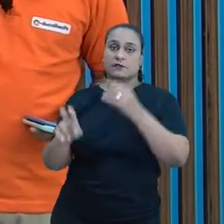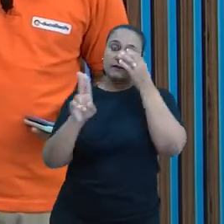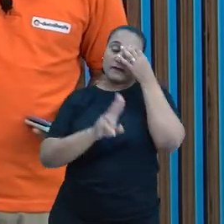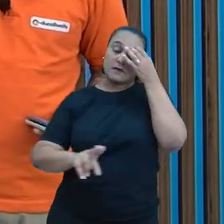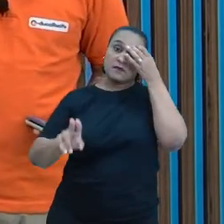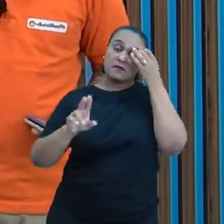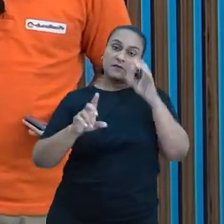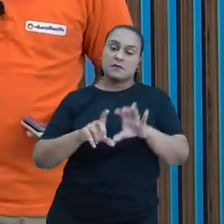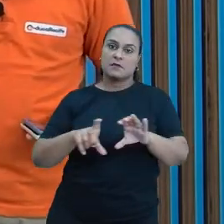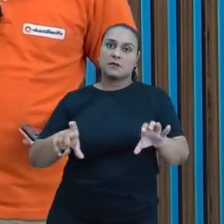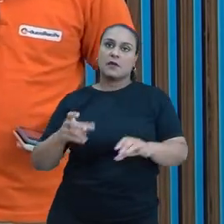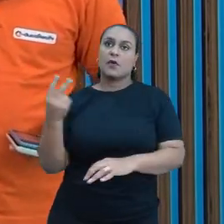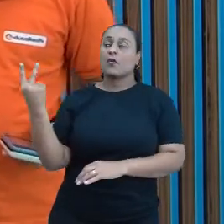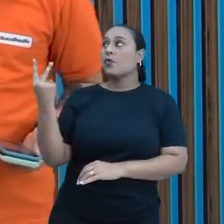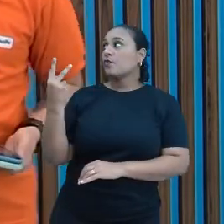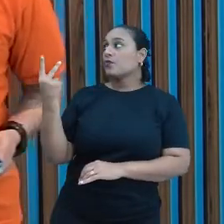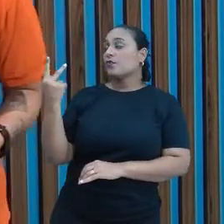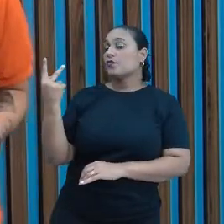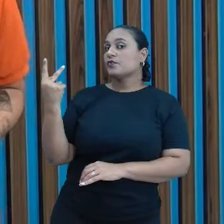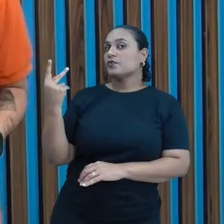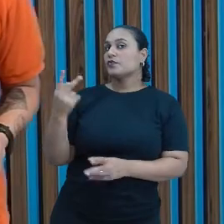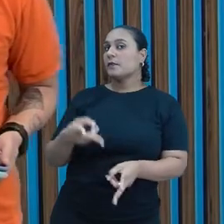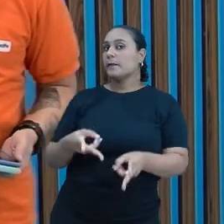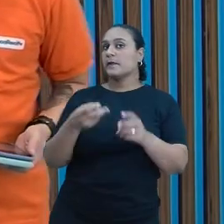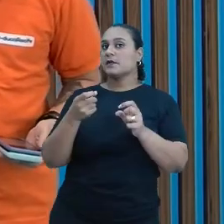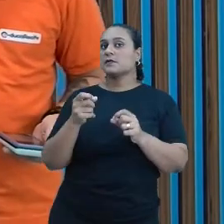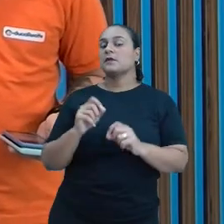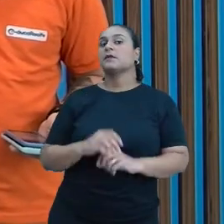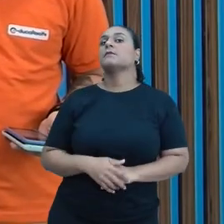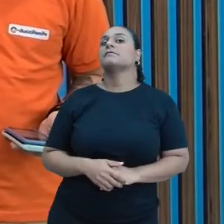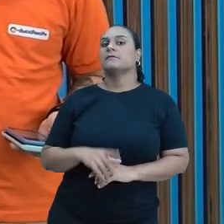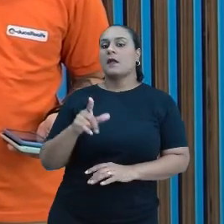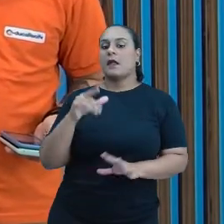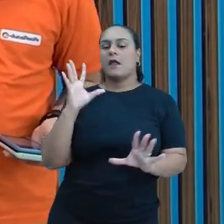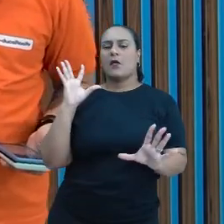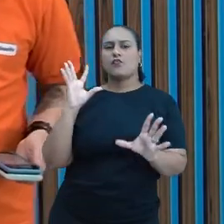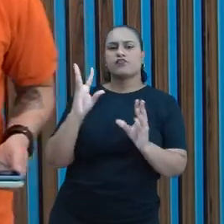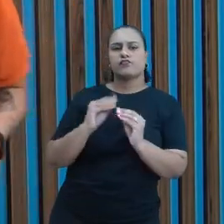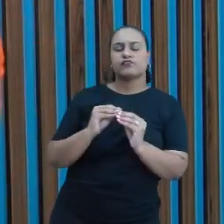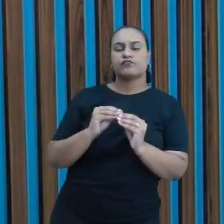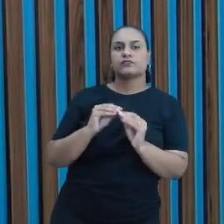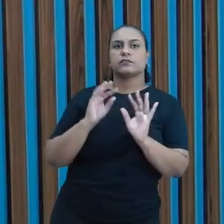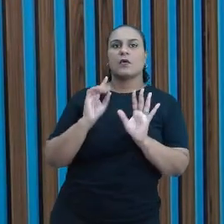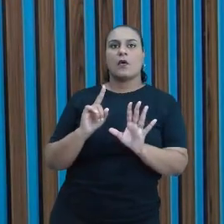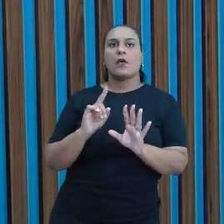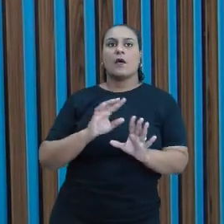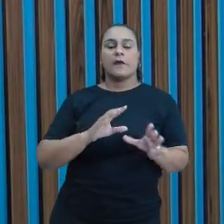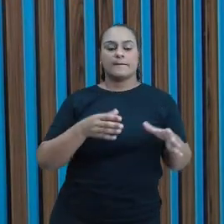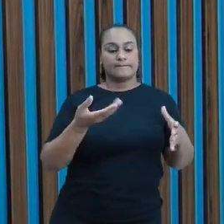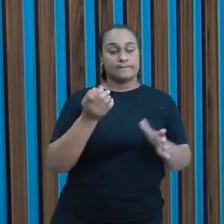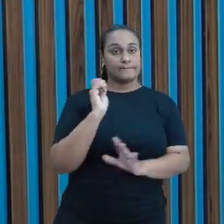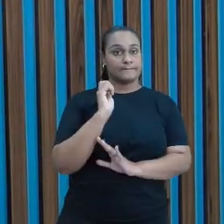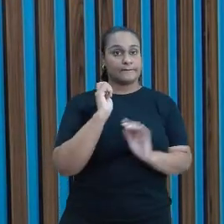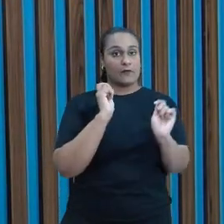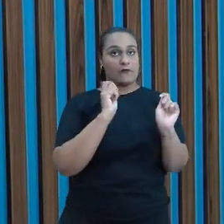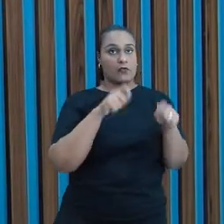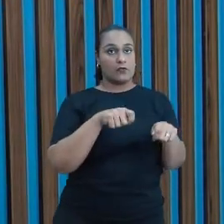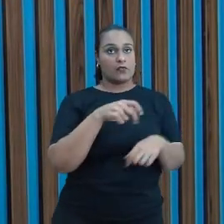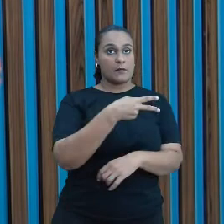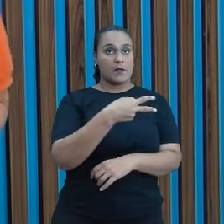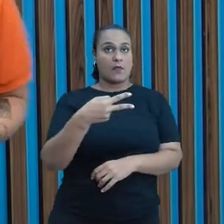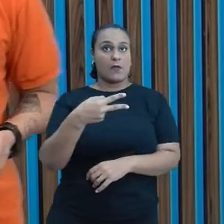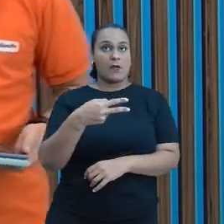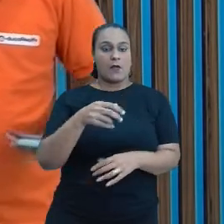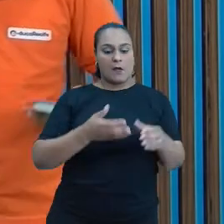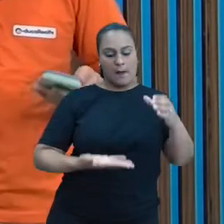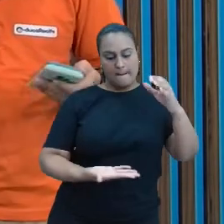no cilindro quanto no prisma, perceba que essa aqui é a síntese da ideia. Ou seja, o volume vai ser o espaço